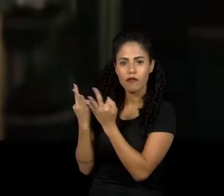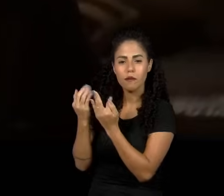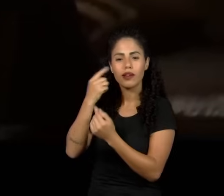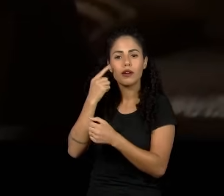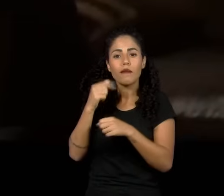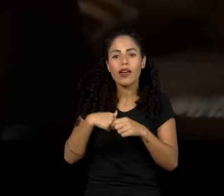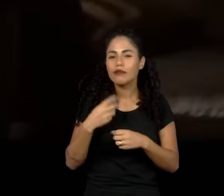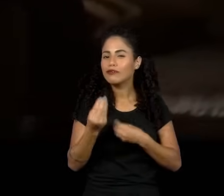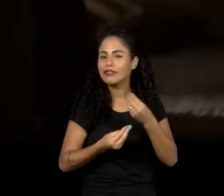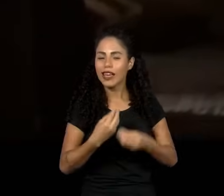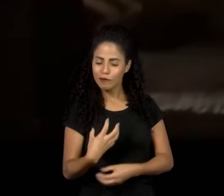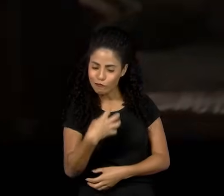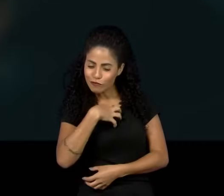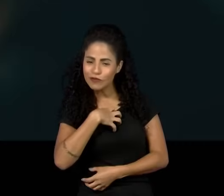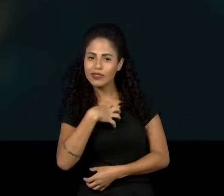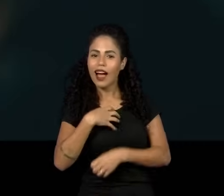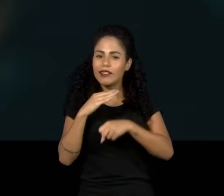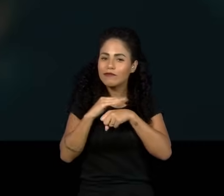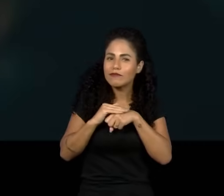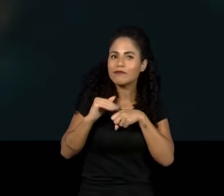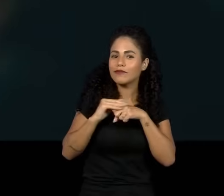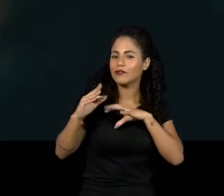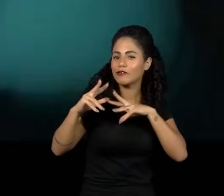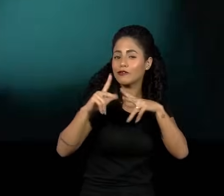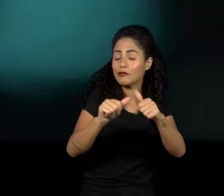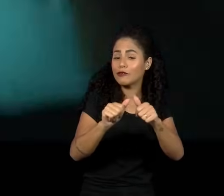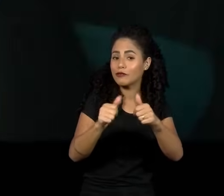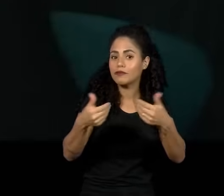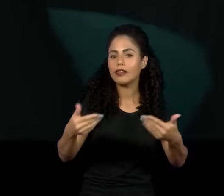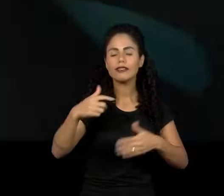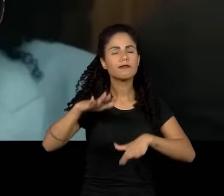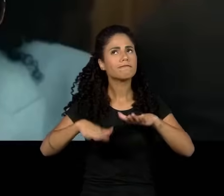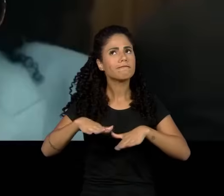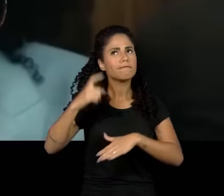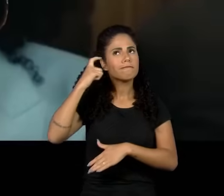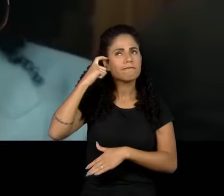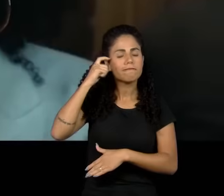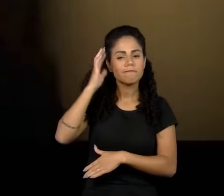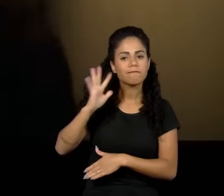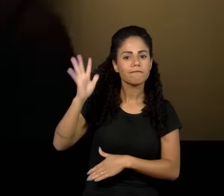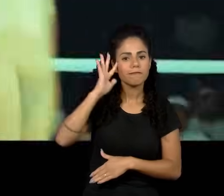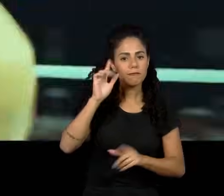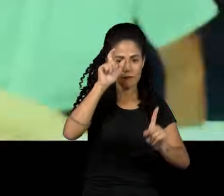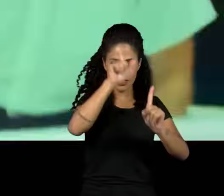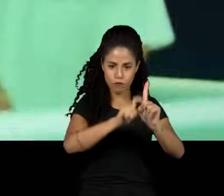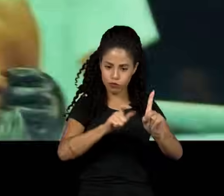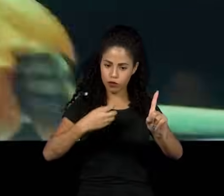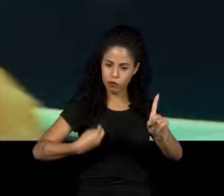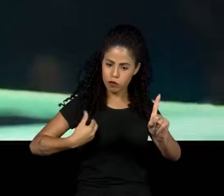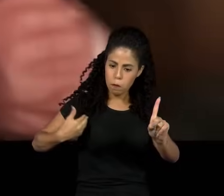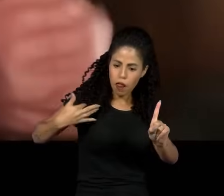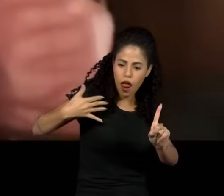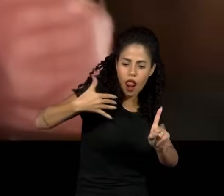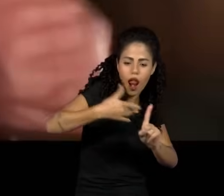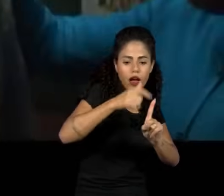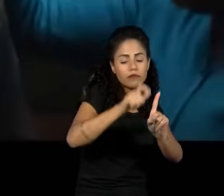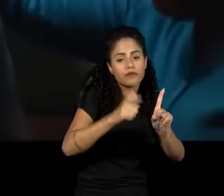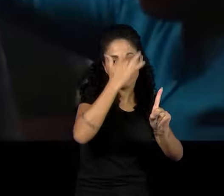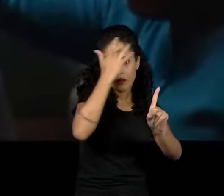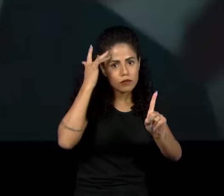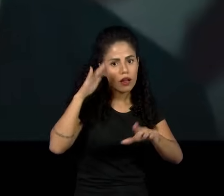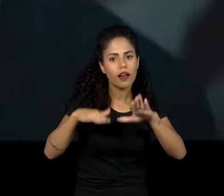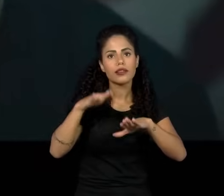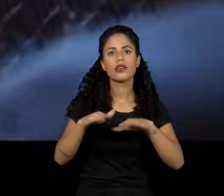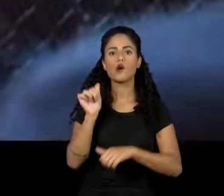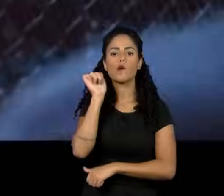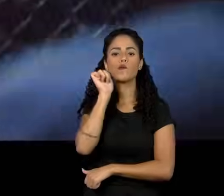carinhoso, tudo da vida dele. A gente costuma muito pensar que nessas biografias de grandes ídolos, né, a mulher